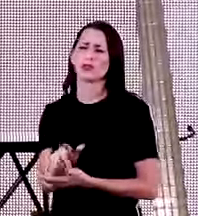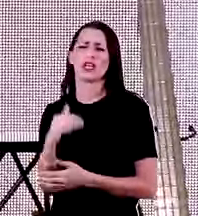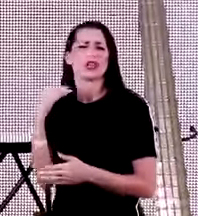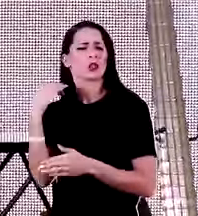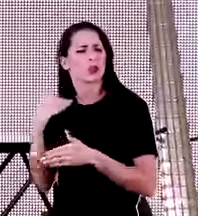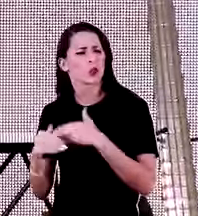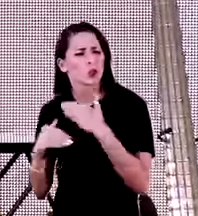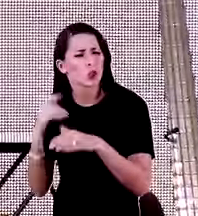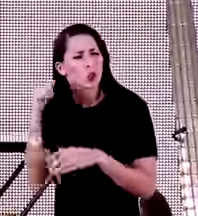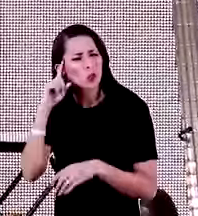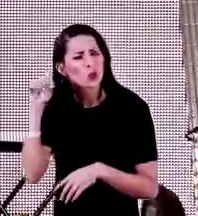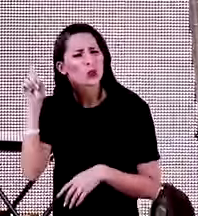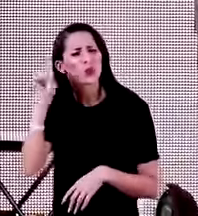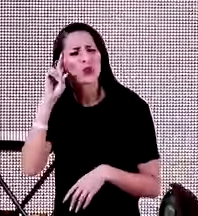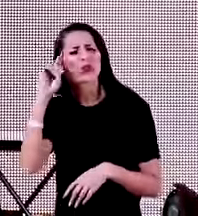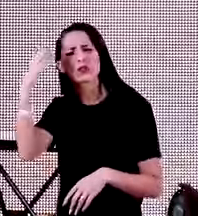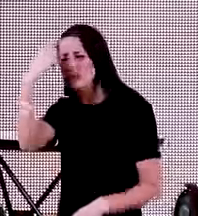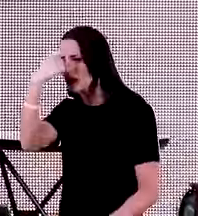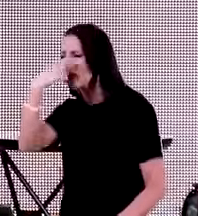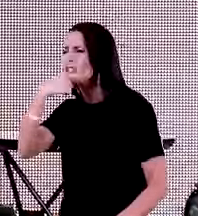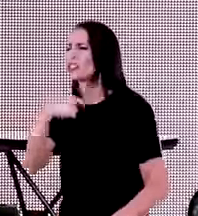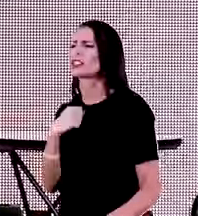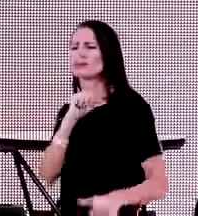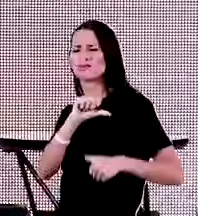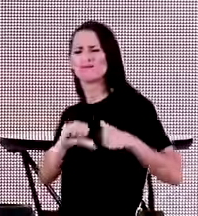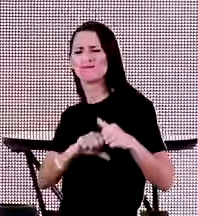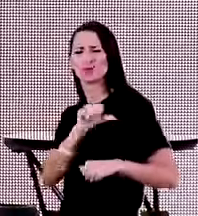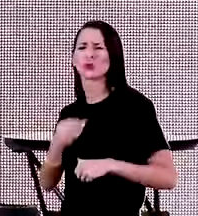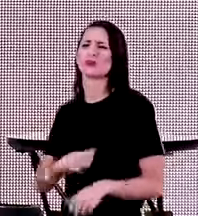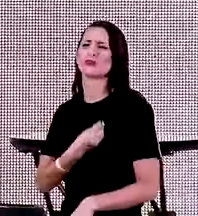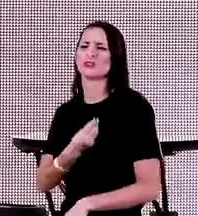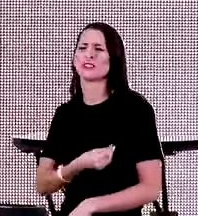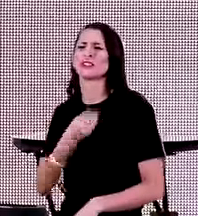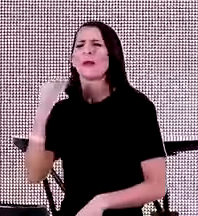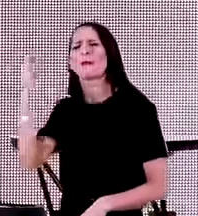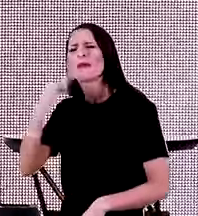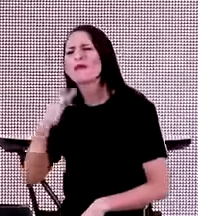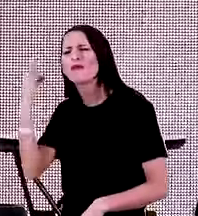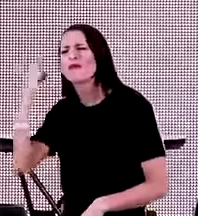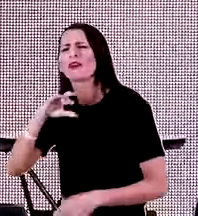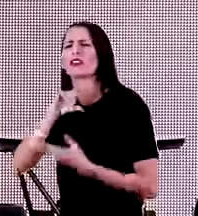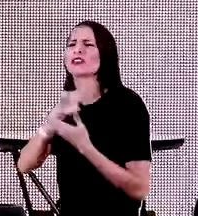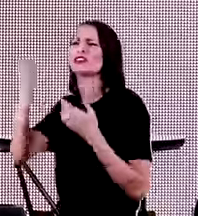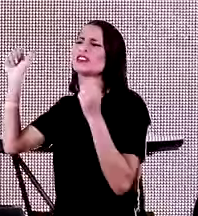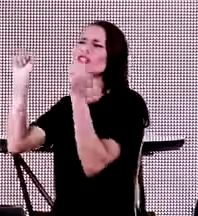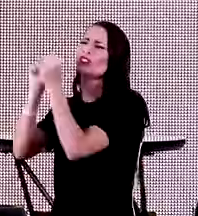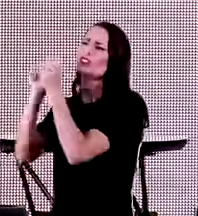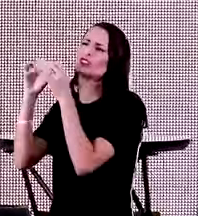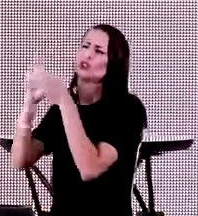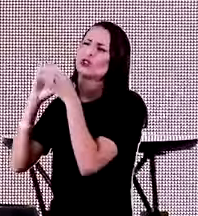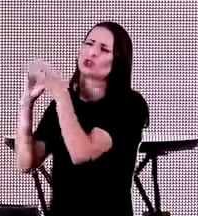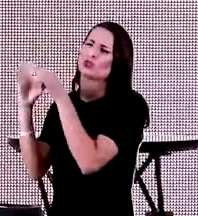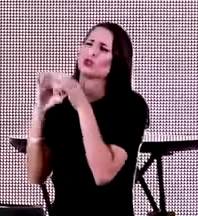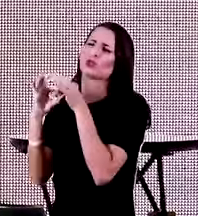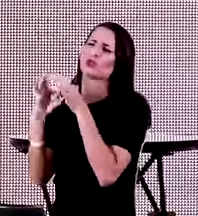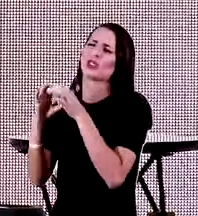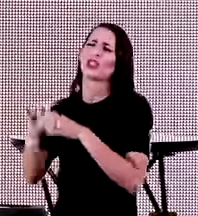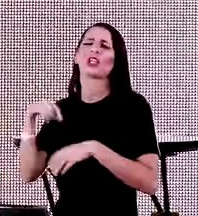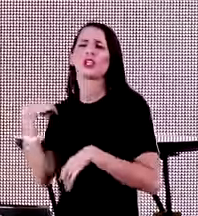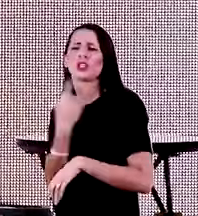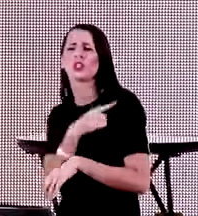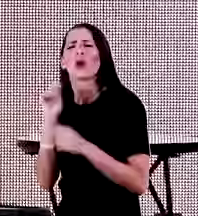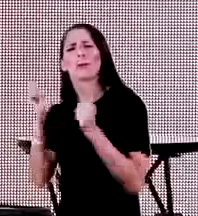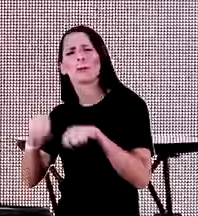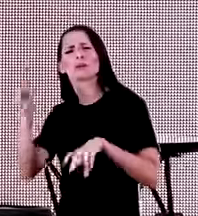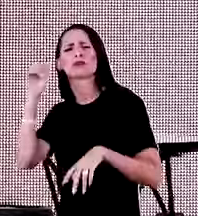nosso caráter, a nossa vida seja aperfeiçoada em Ti, e que possamos ser mulheres segundo o Teu coração. Nós Te